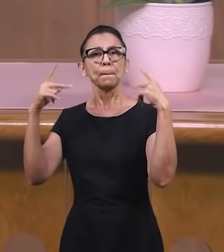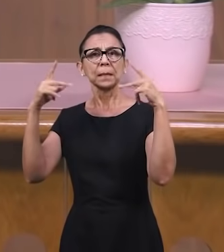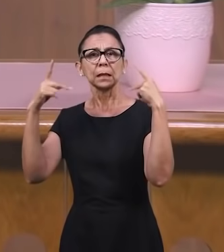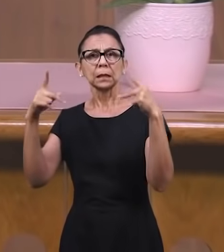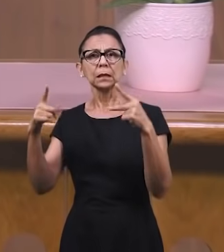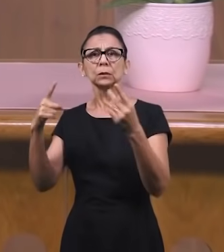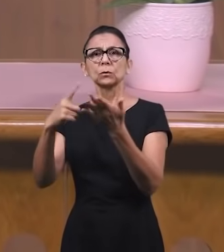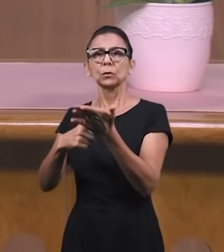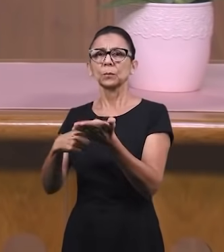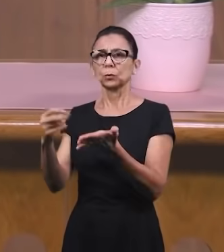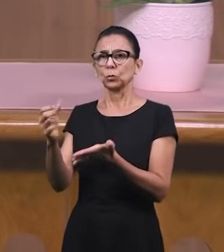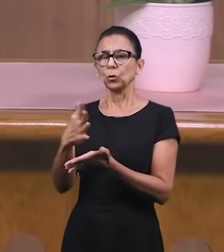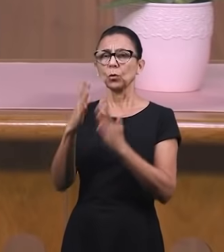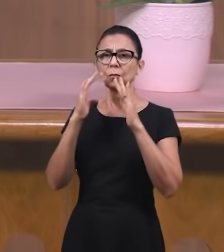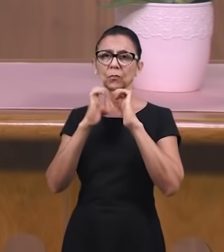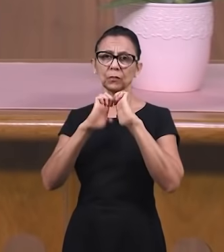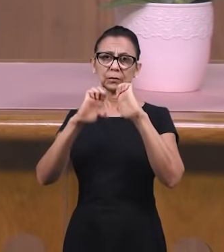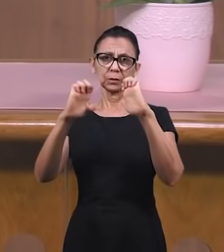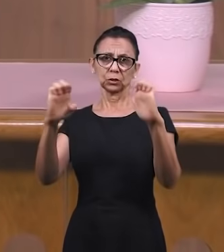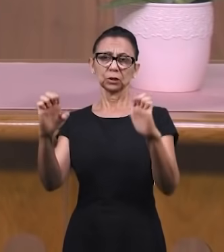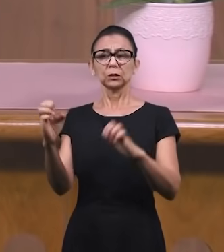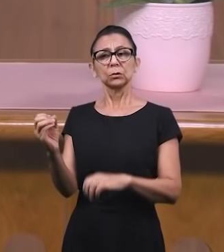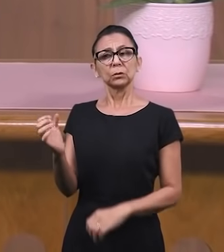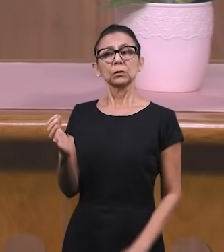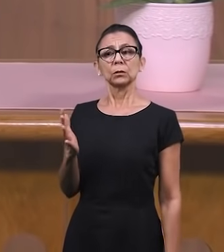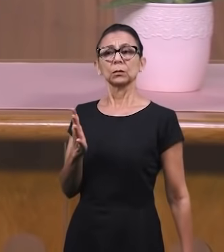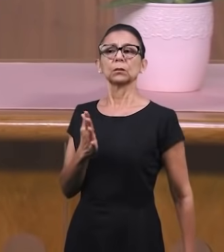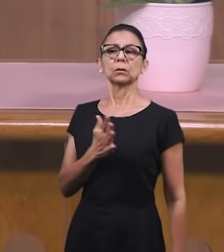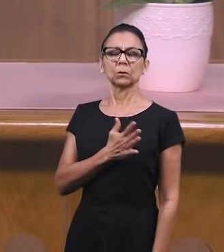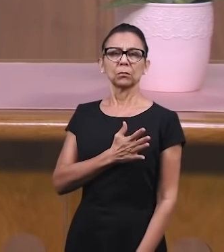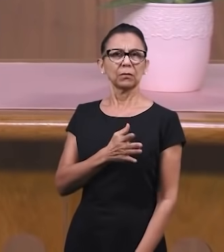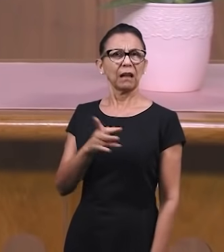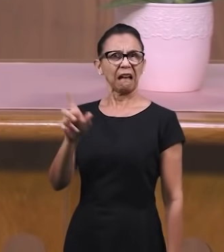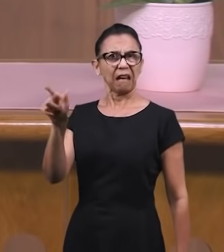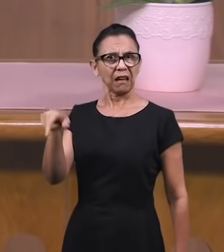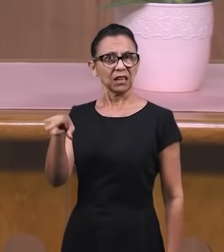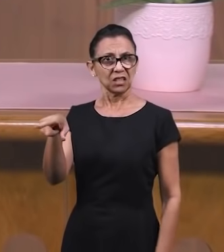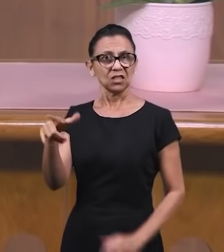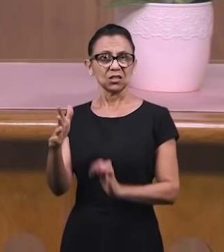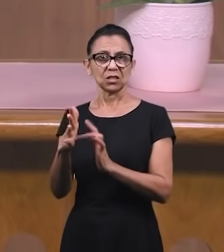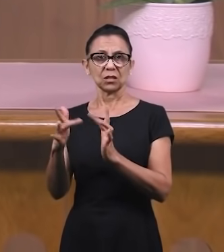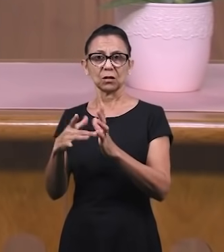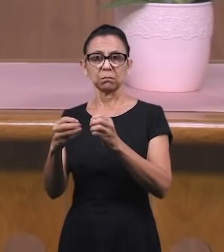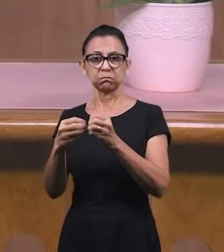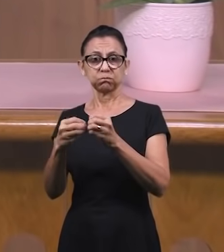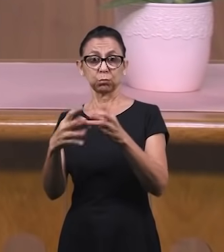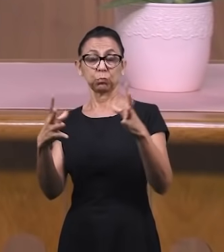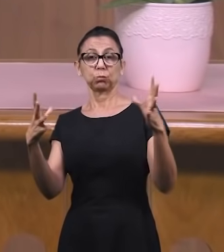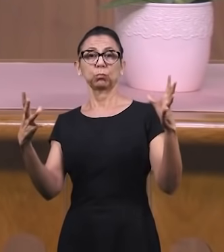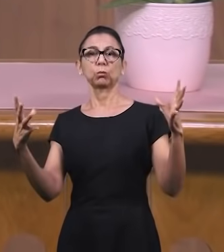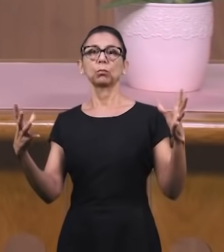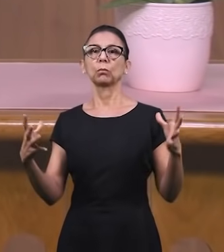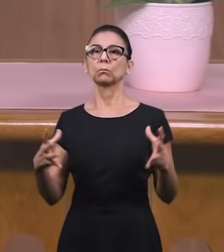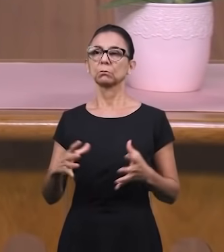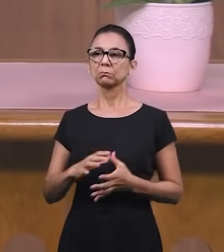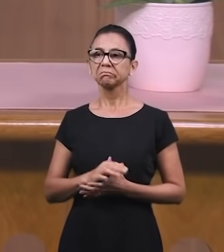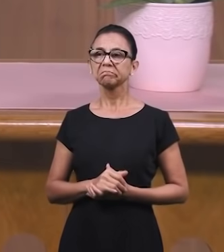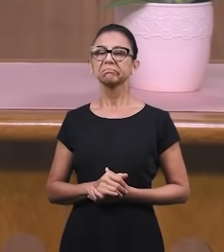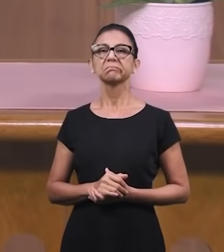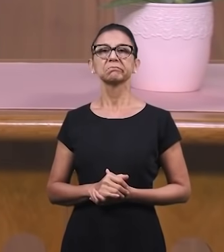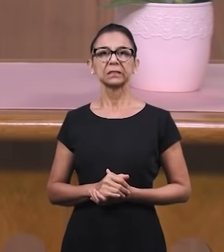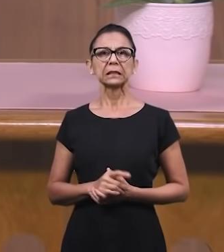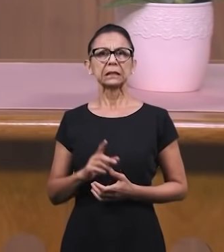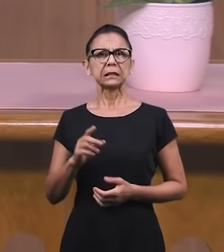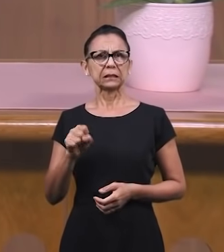pregando uma nova aliança, pregando um evangelho, este Jesus faz maravilhas, opera maravilhas. De